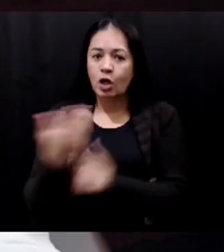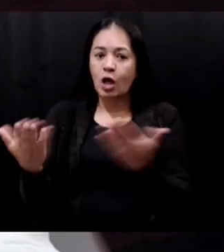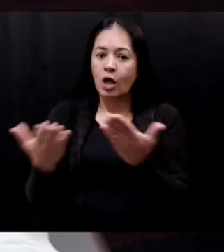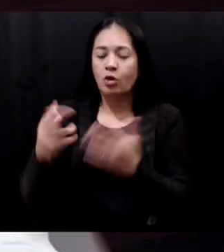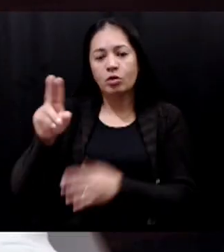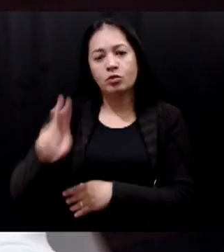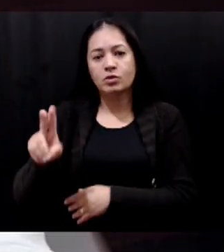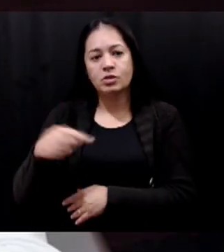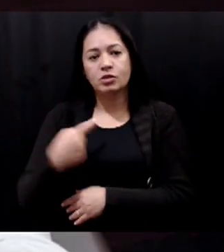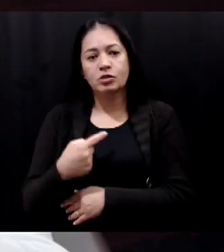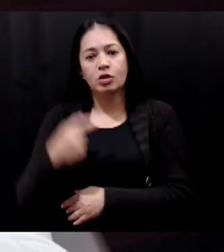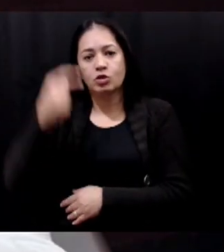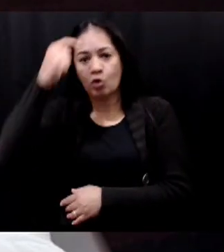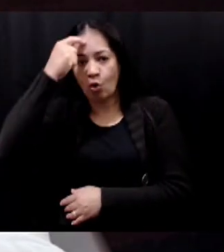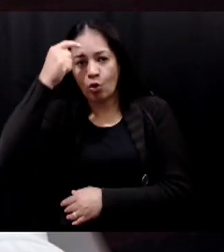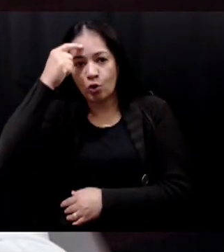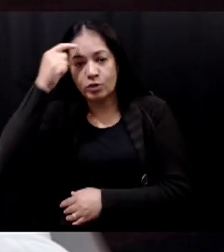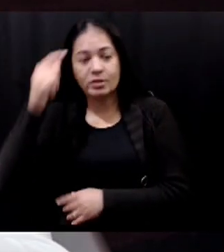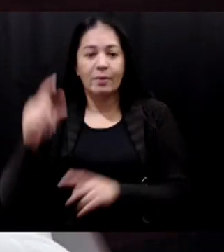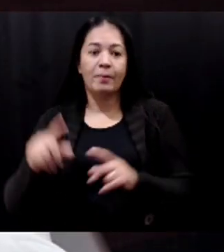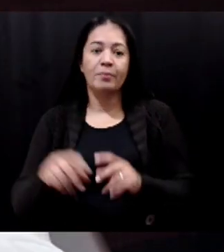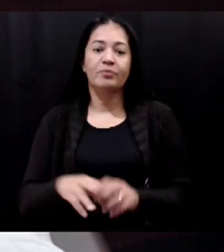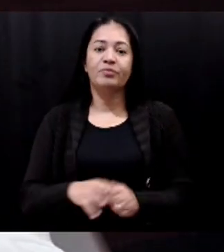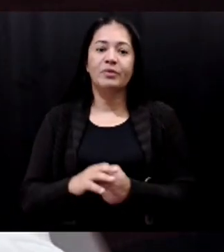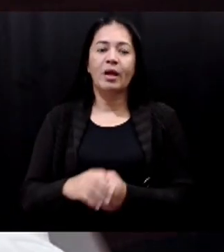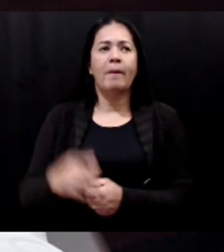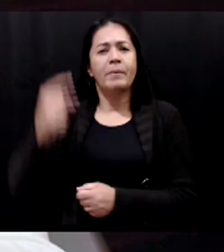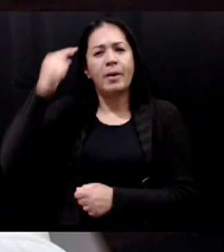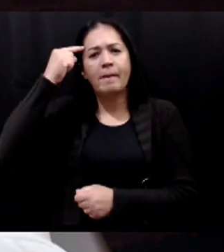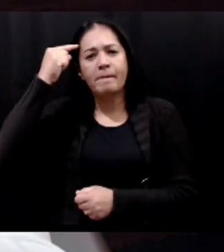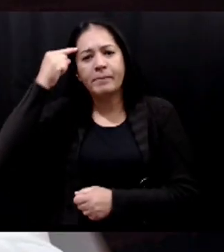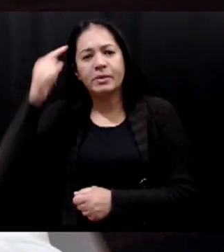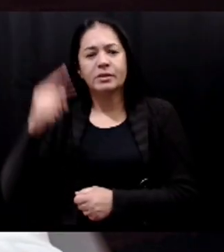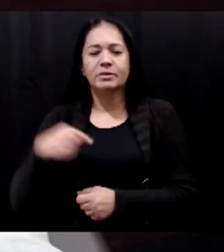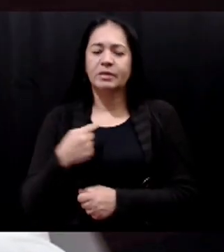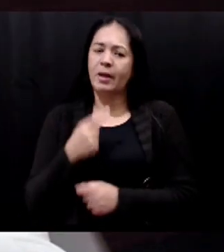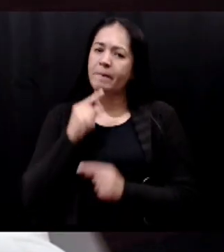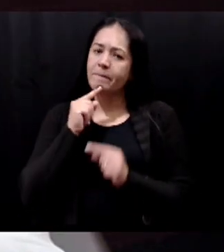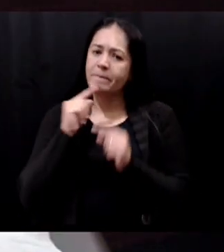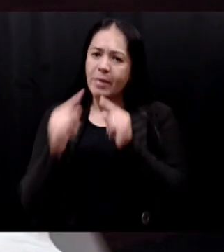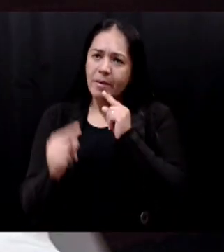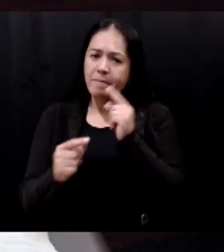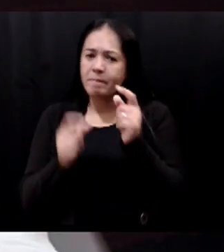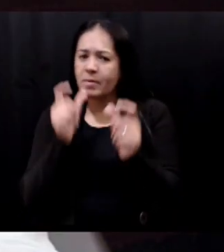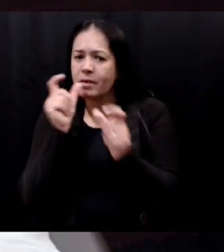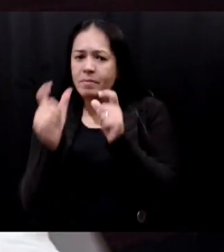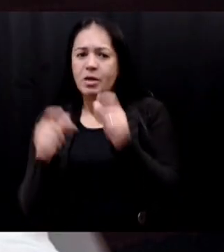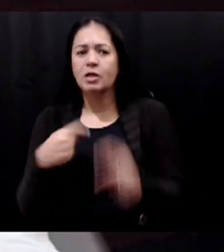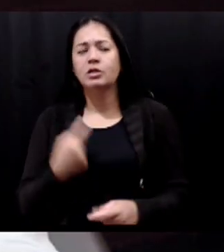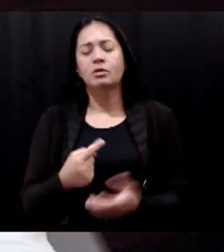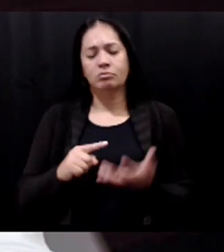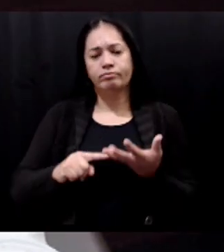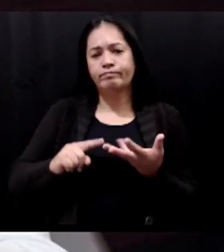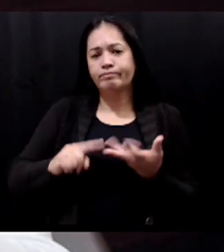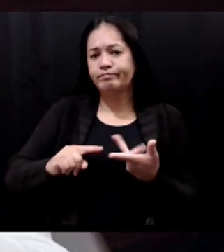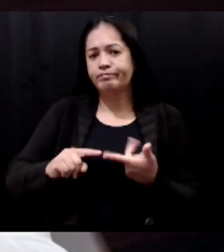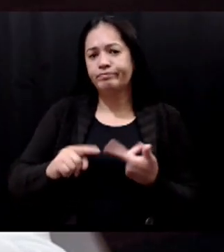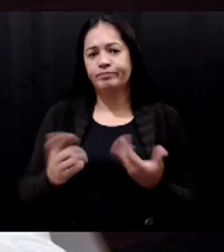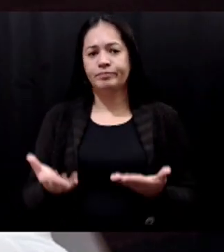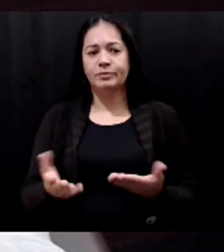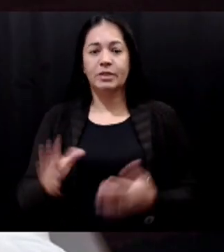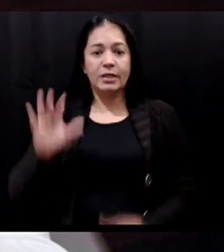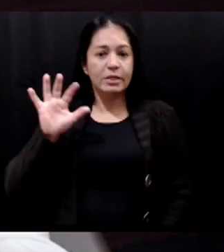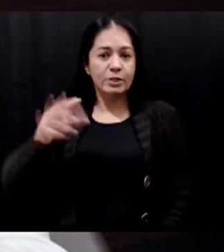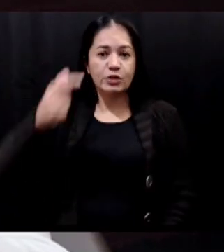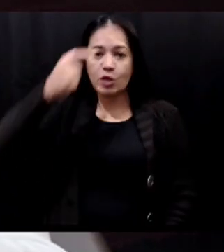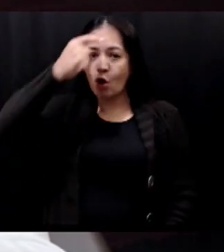consciente. Para racionalizar, é a nossa criticidade, é a nossa razão. Então, a gente usa para a